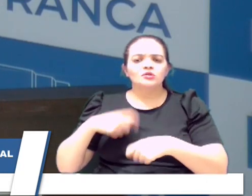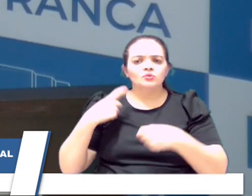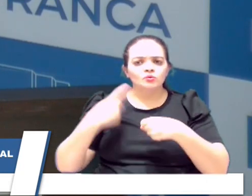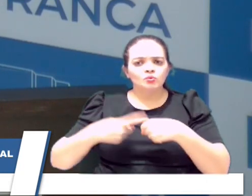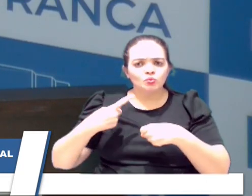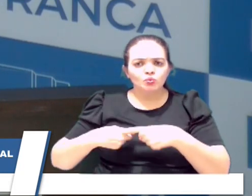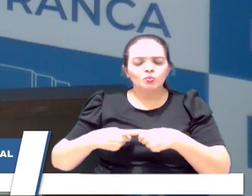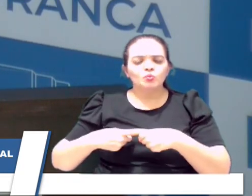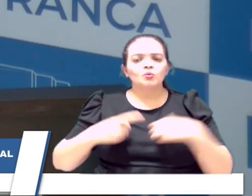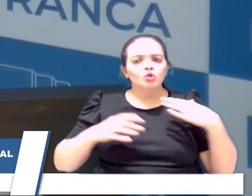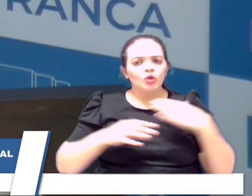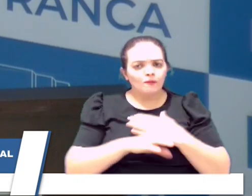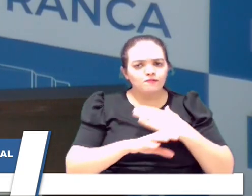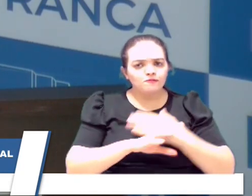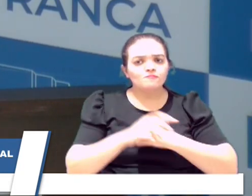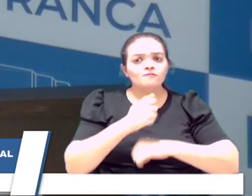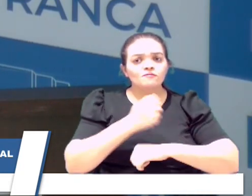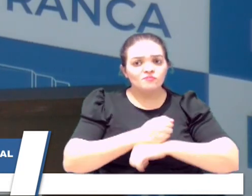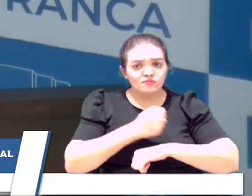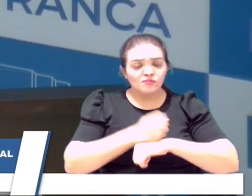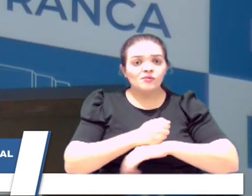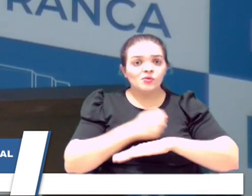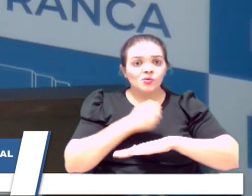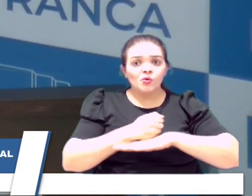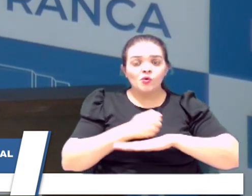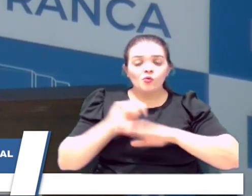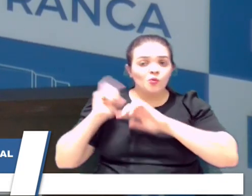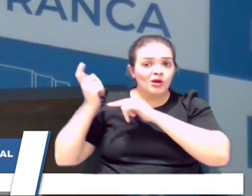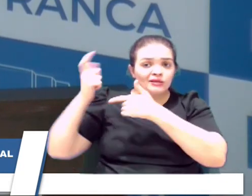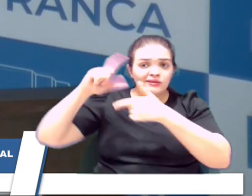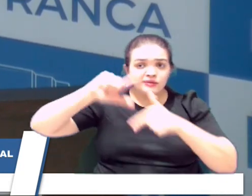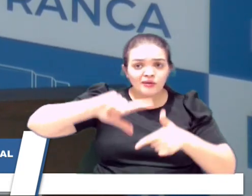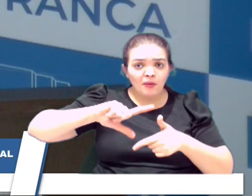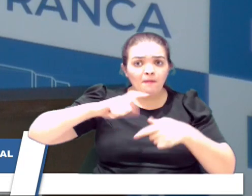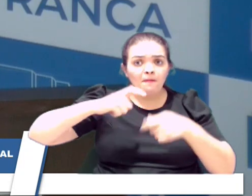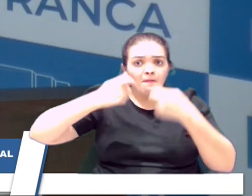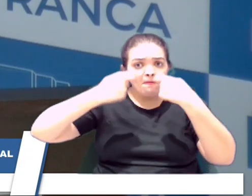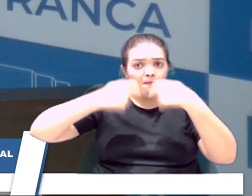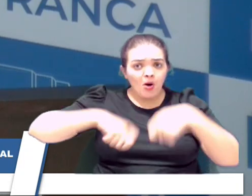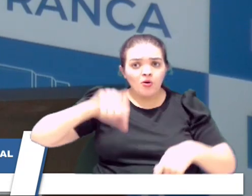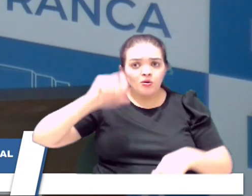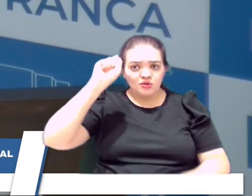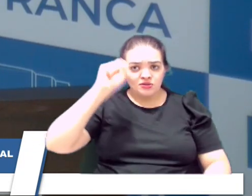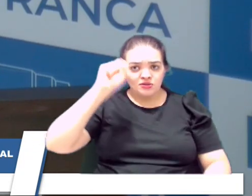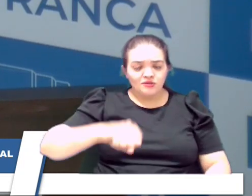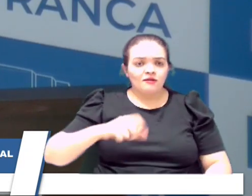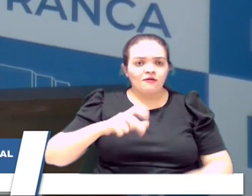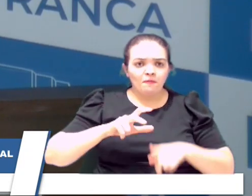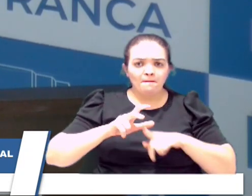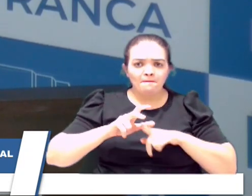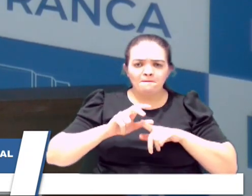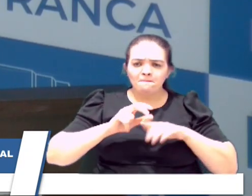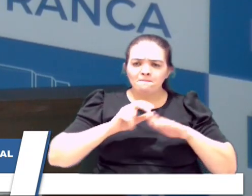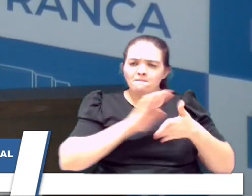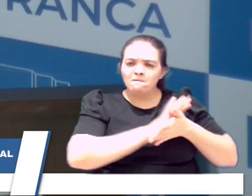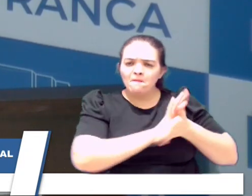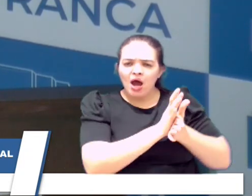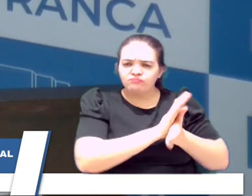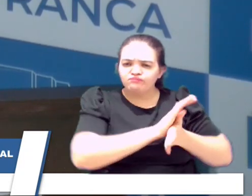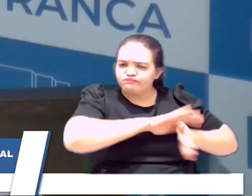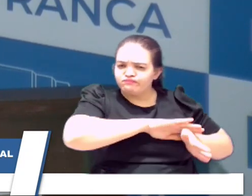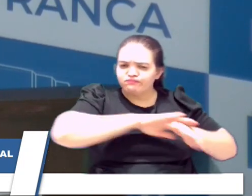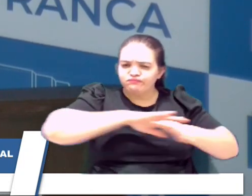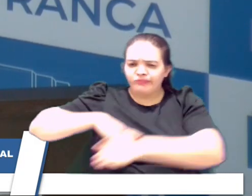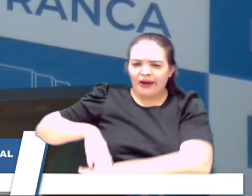cidade de Franca, numa cidade conservadora, é possível a gente vencer o preconceito e lutar pela